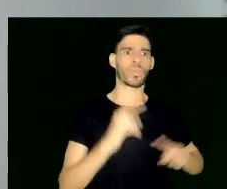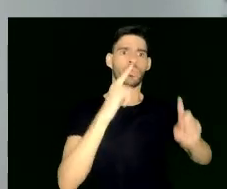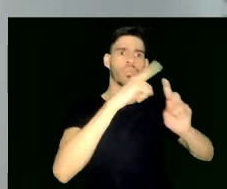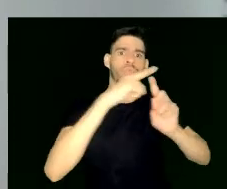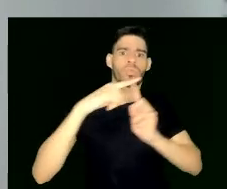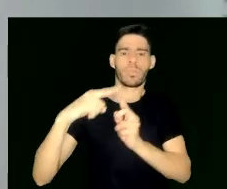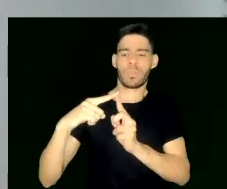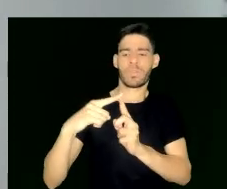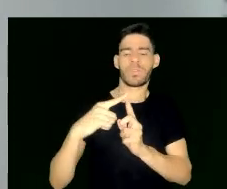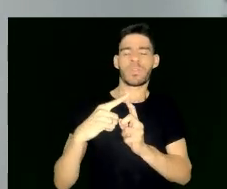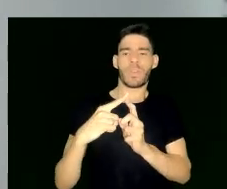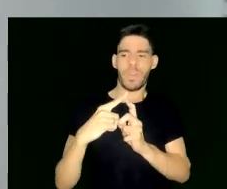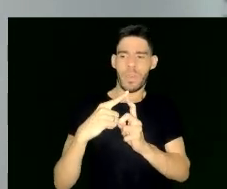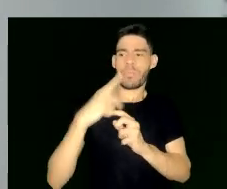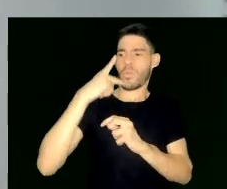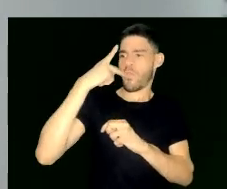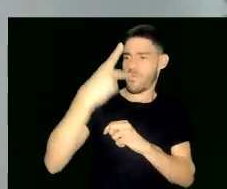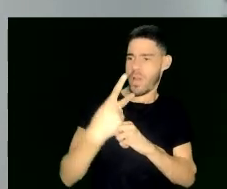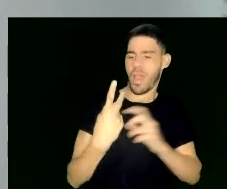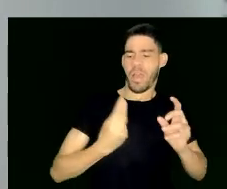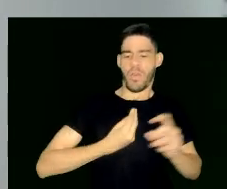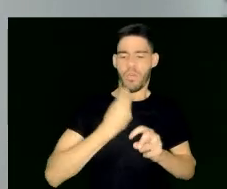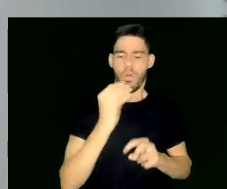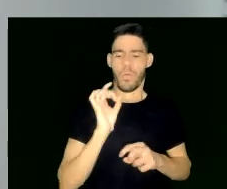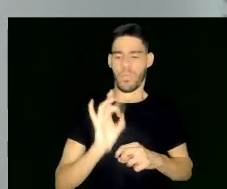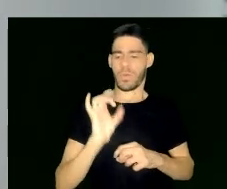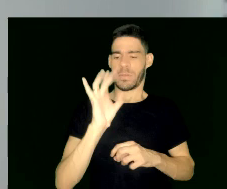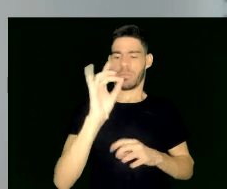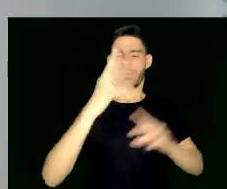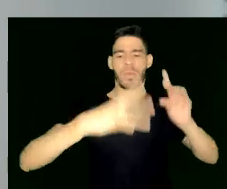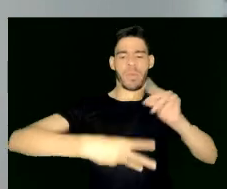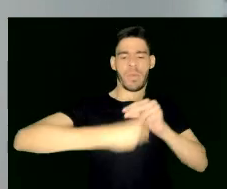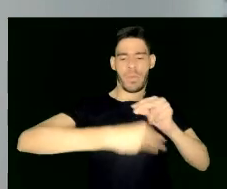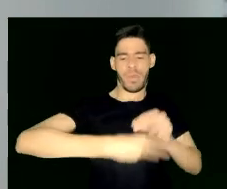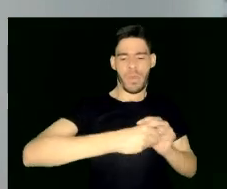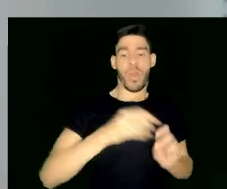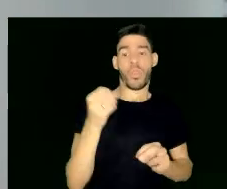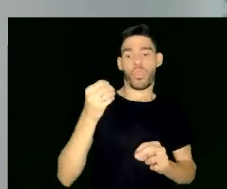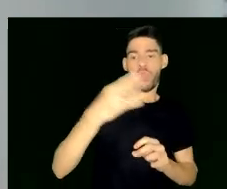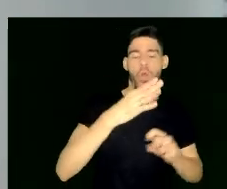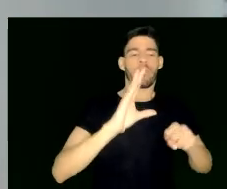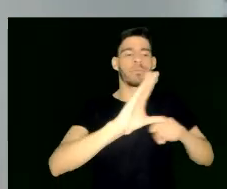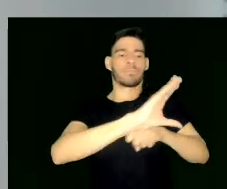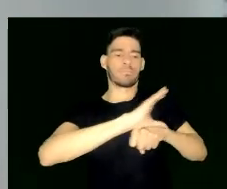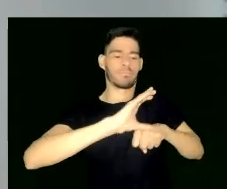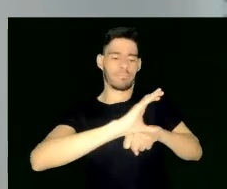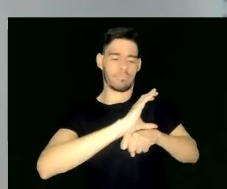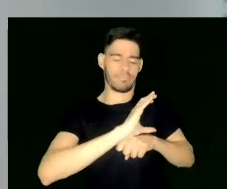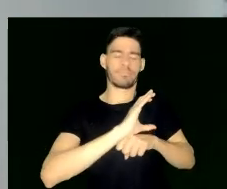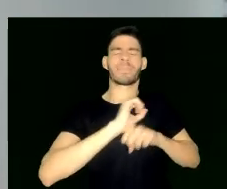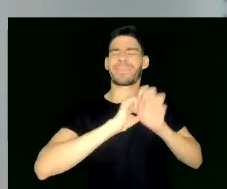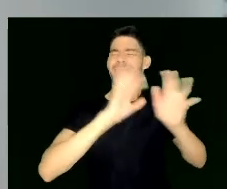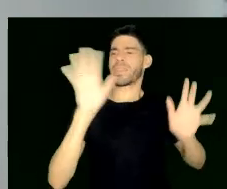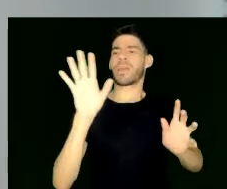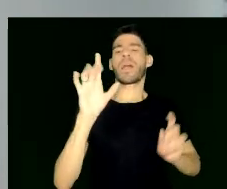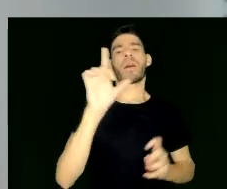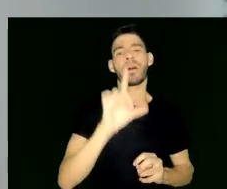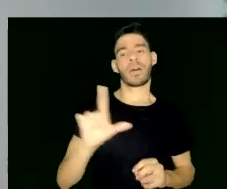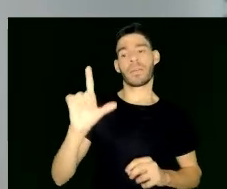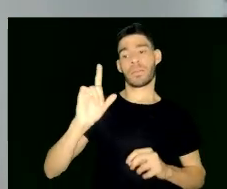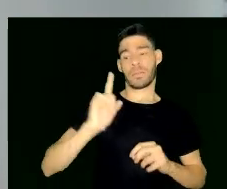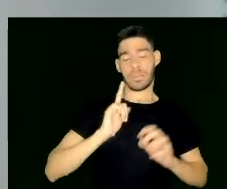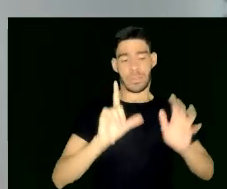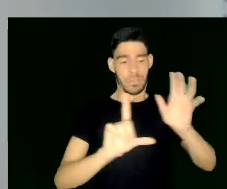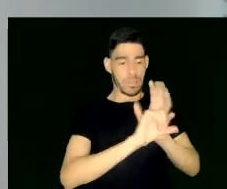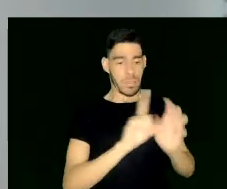Essas formas, né, de manifestação, especialmente por emendas, uma nova Constituição, estão muito claras